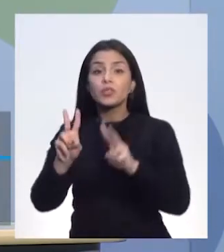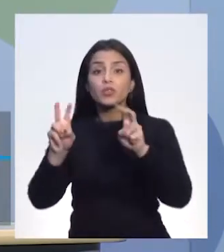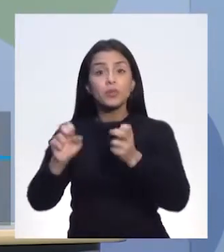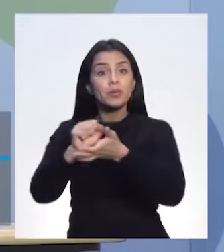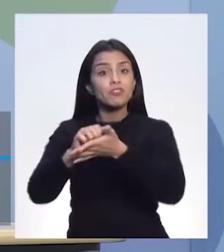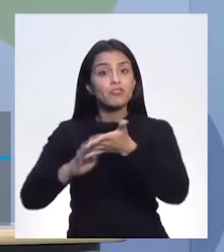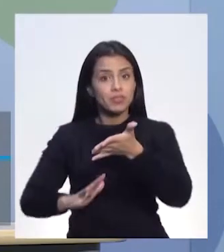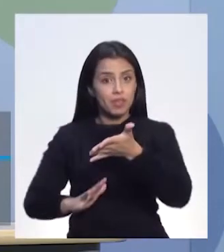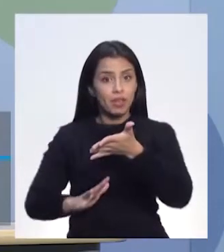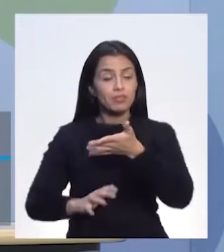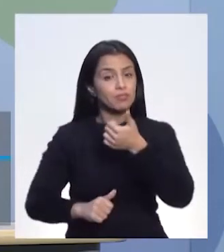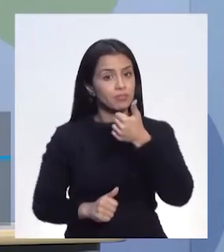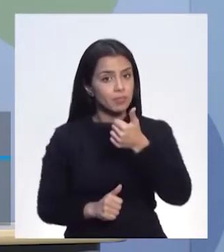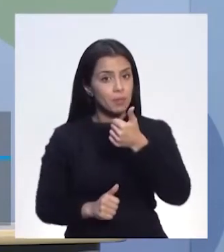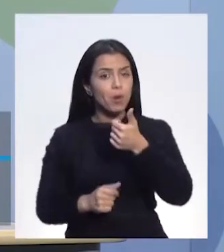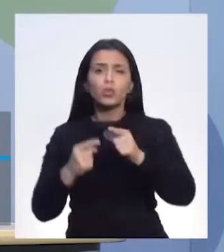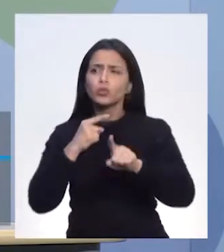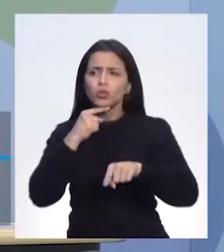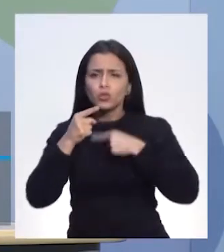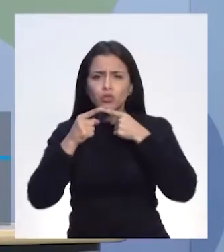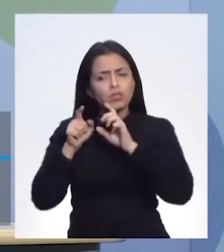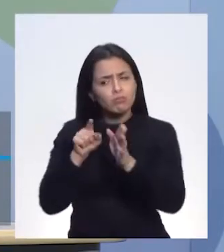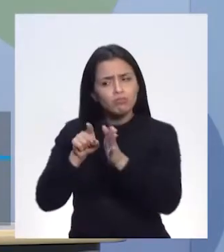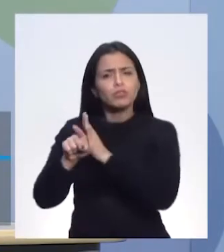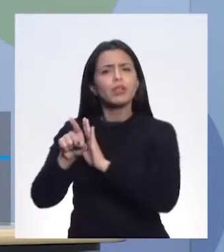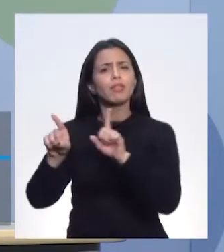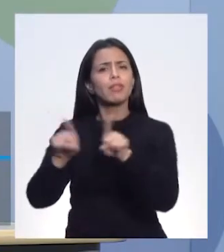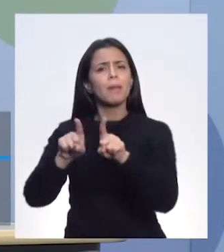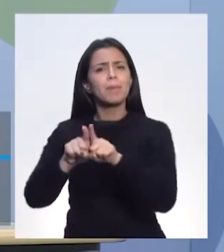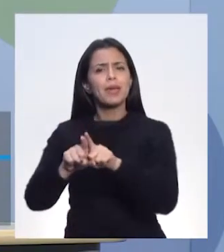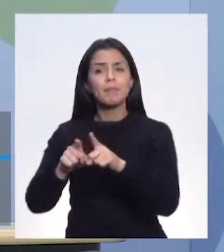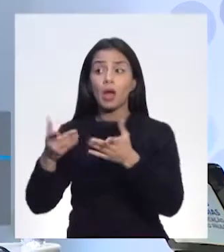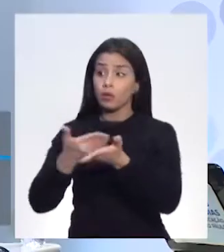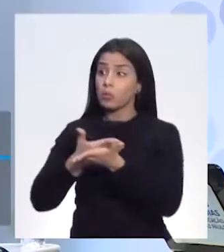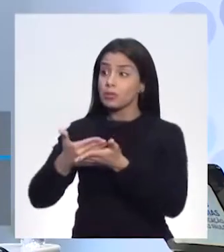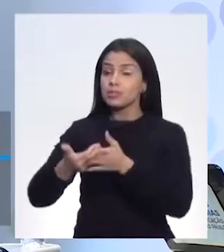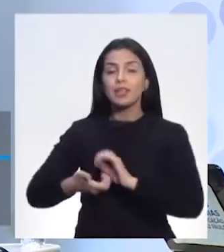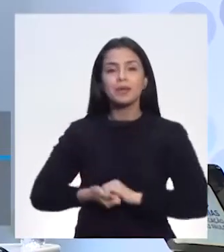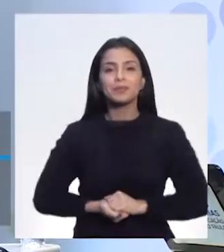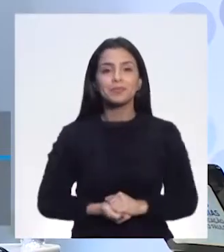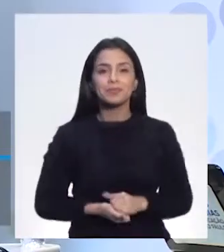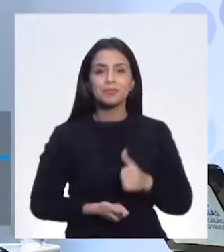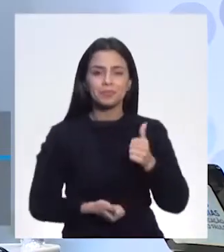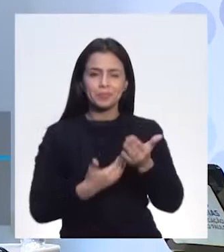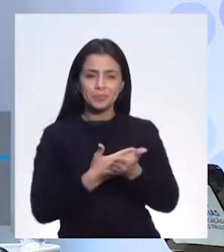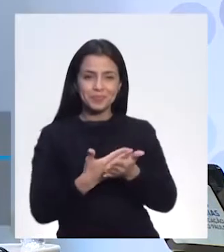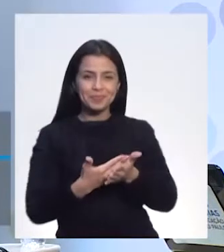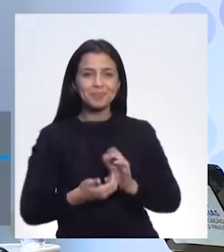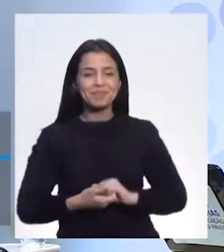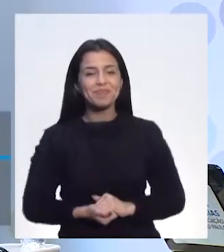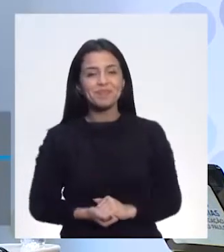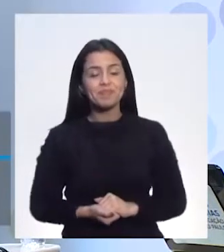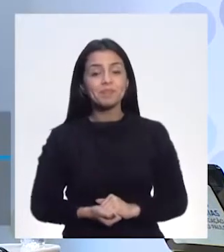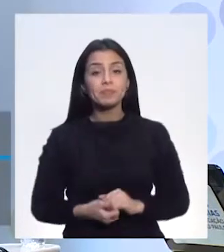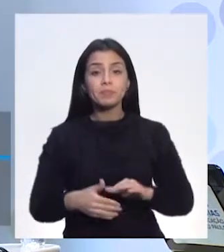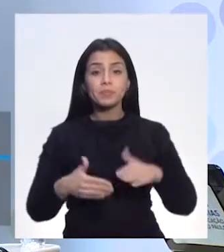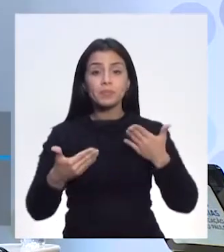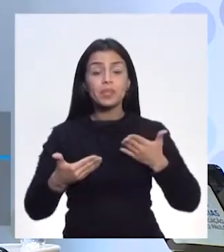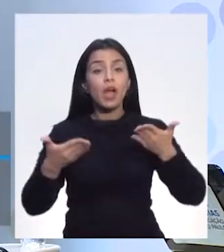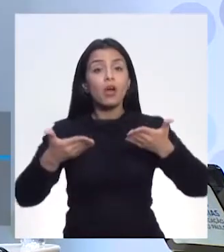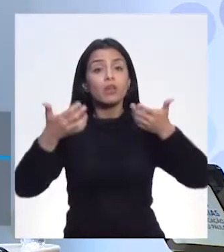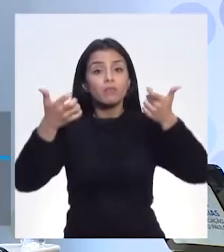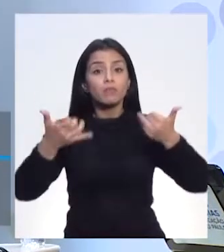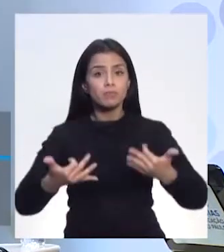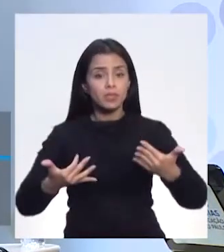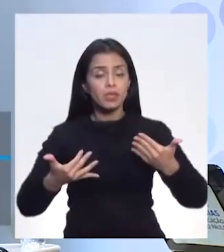gente passar, tá bom? E as dúvidas também. Professora Inês, vamos começar? Vamos. Muito bem. Então, pessoal, eu vou começar